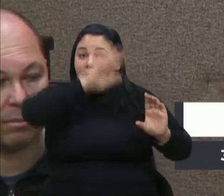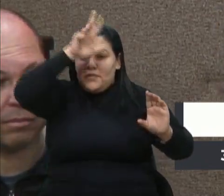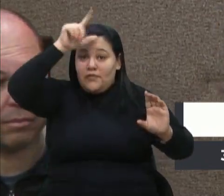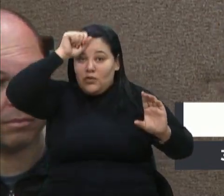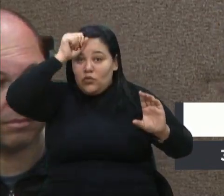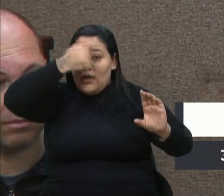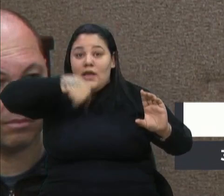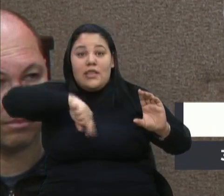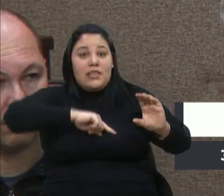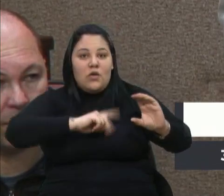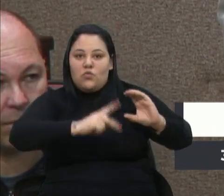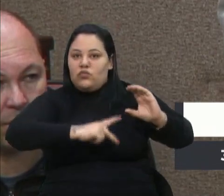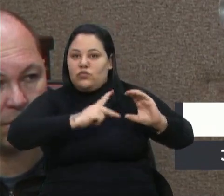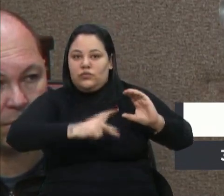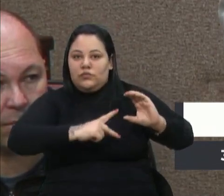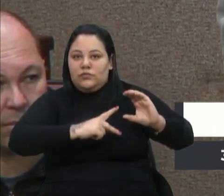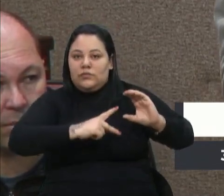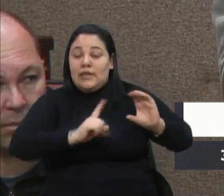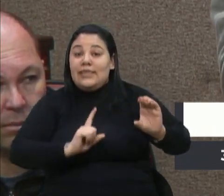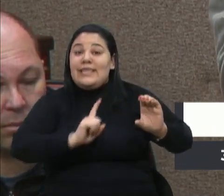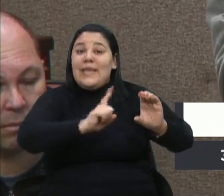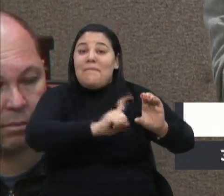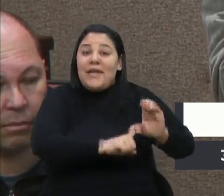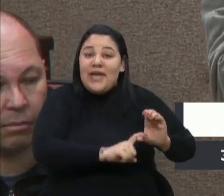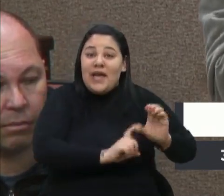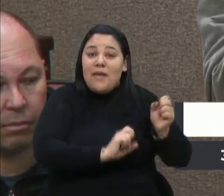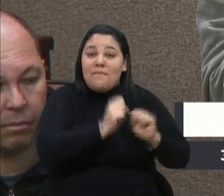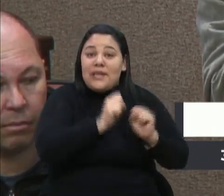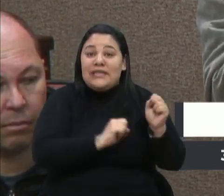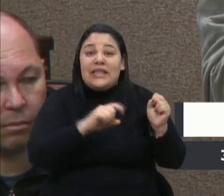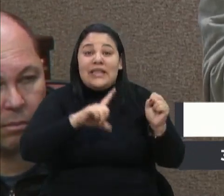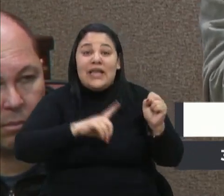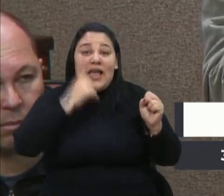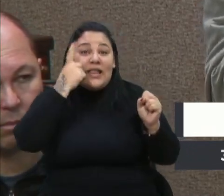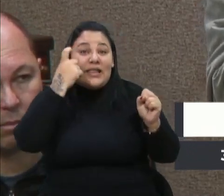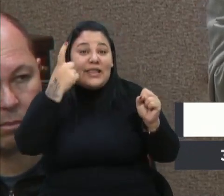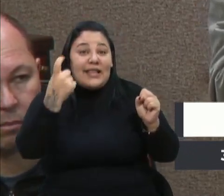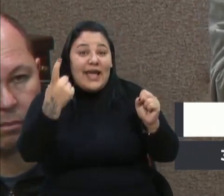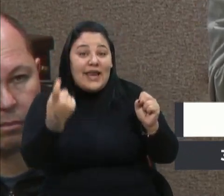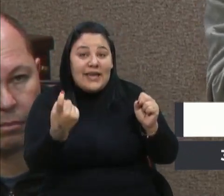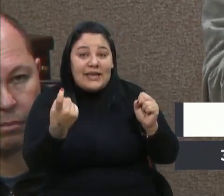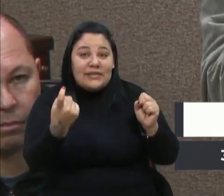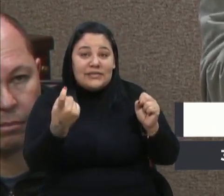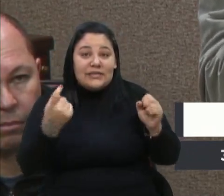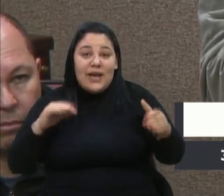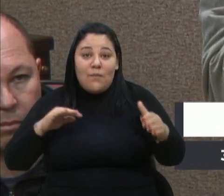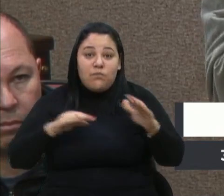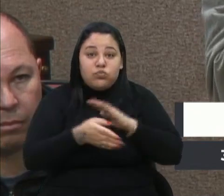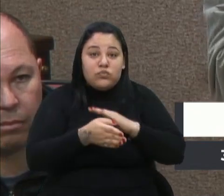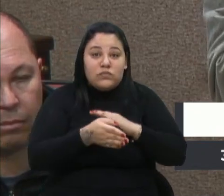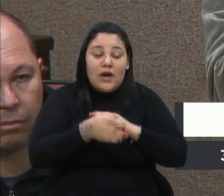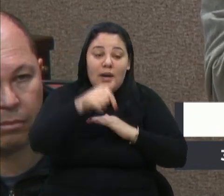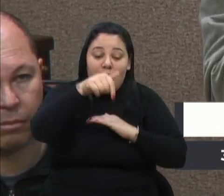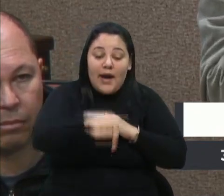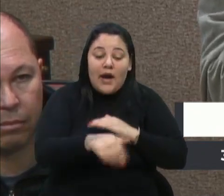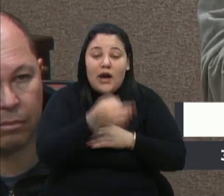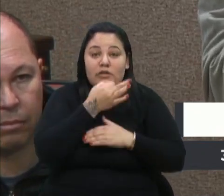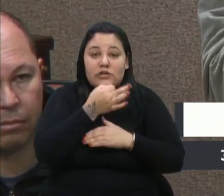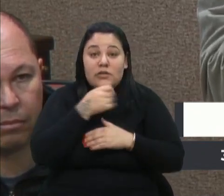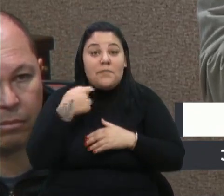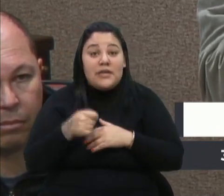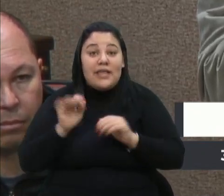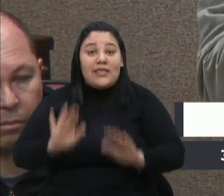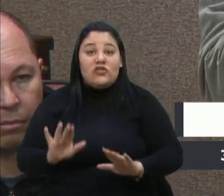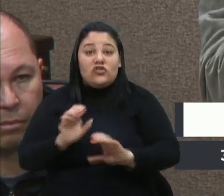Câmara de Vereadores. Isso vai depender das empresas que tiverem interesse de se instalar. Então, isso aqui tem que deixar bem